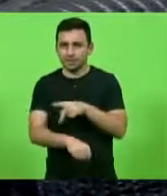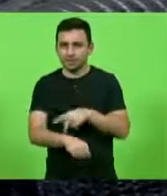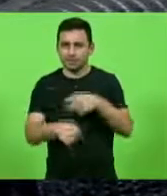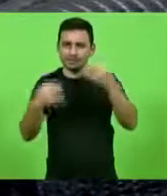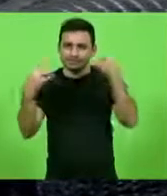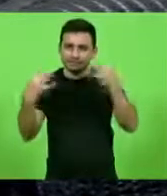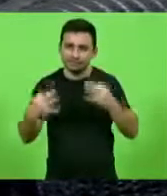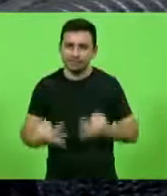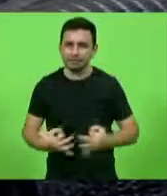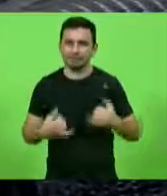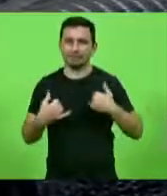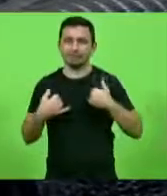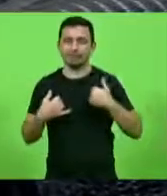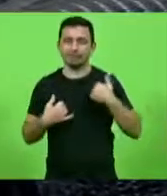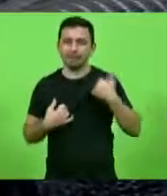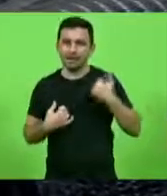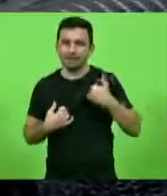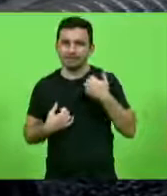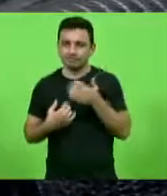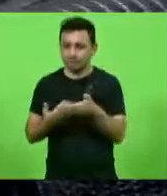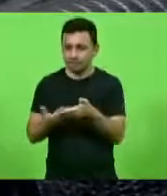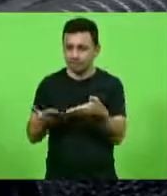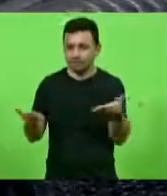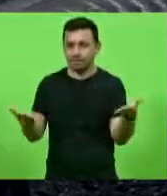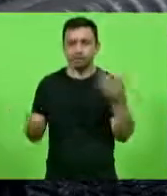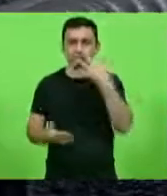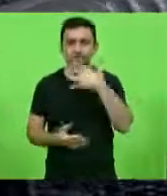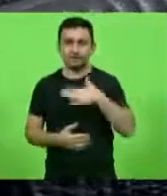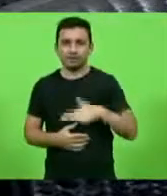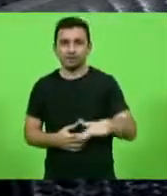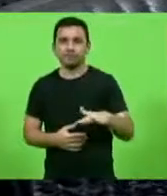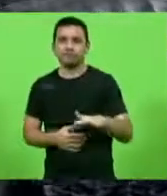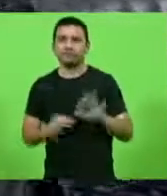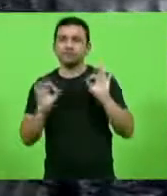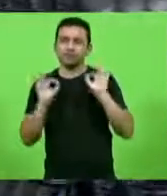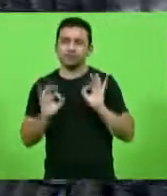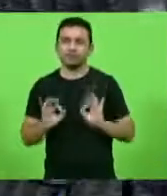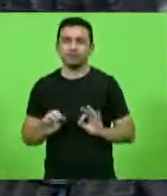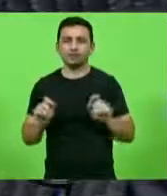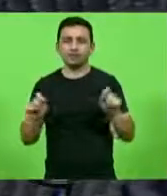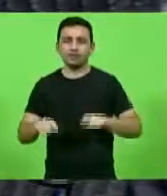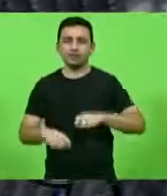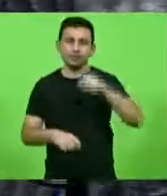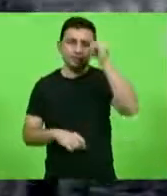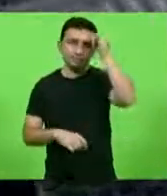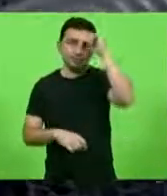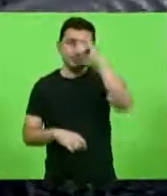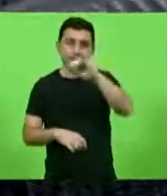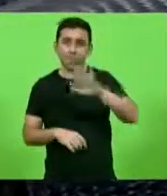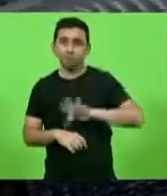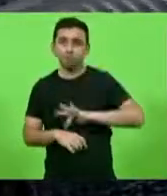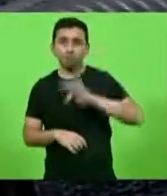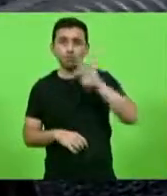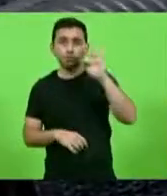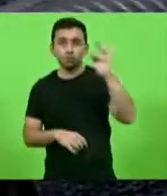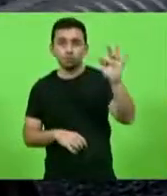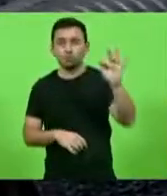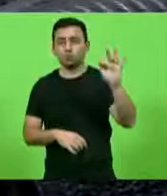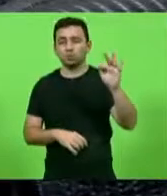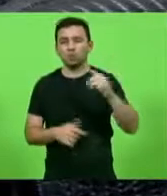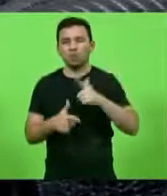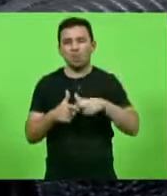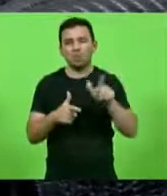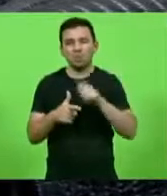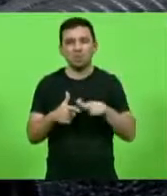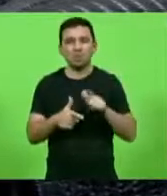com a idade das crianças, esse tema, nós vamos seguramente evitar que o futuro possa promover muitos atos de